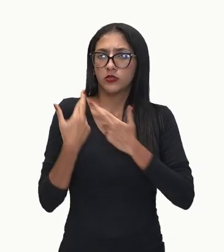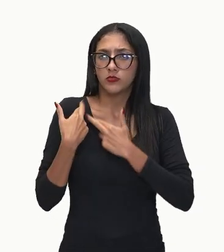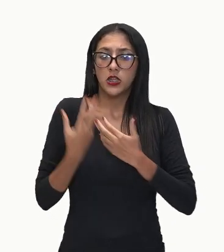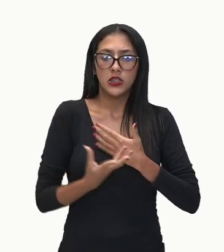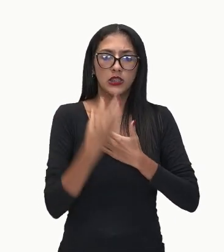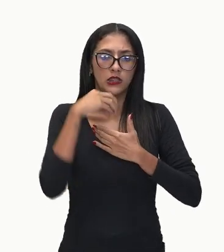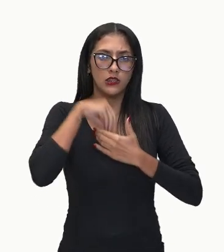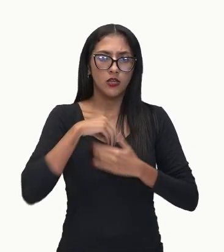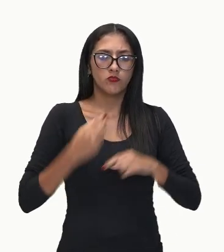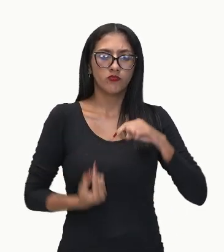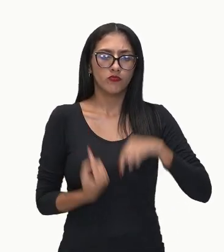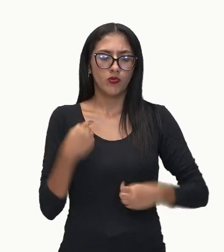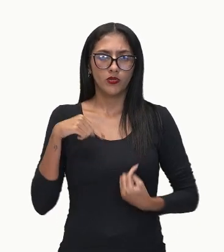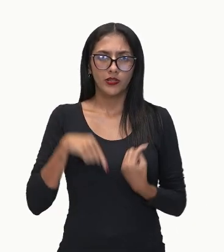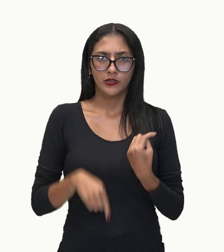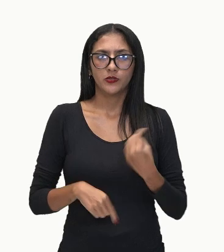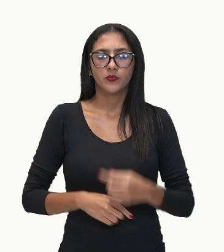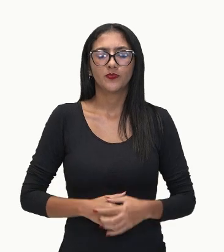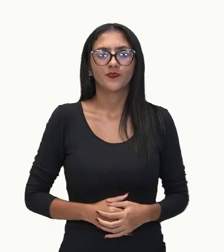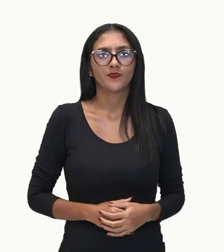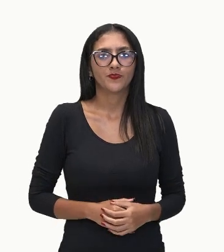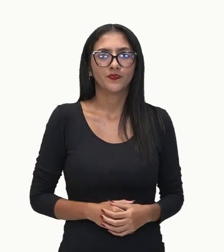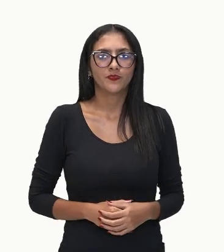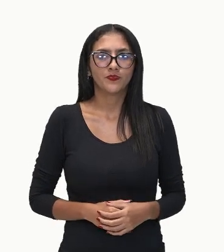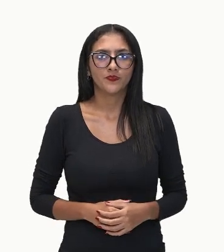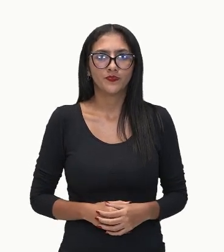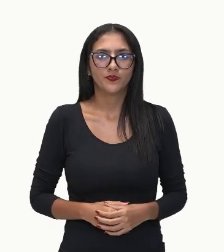organismo, como a gente pode perceber.